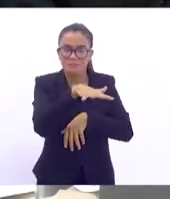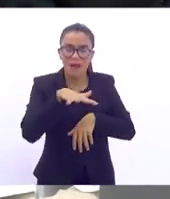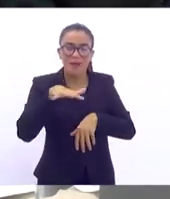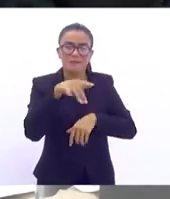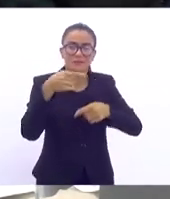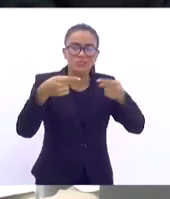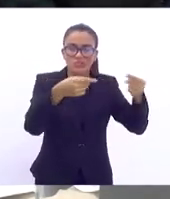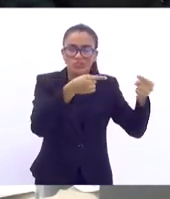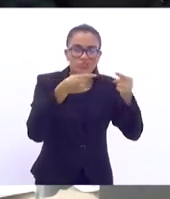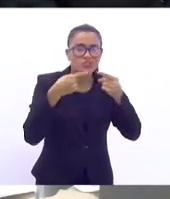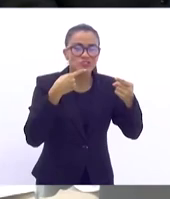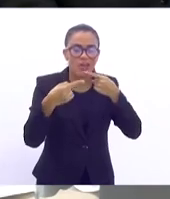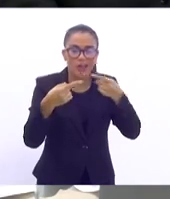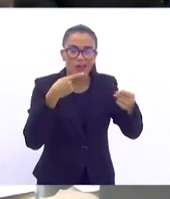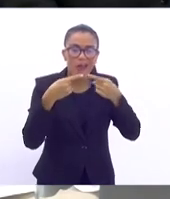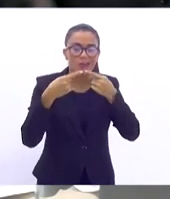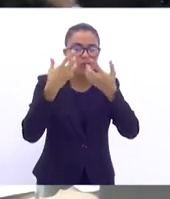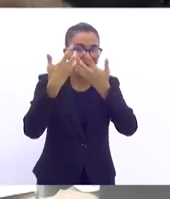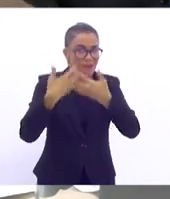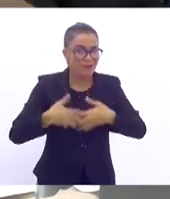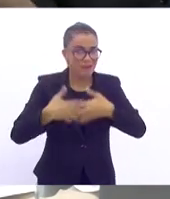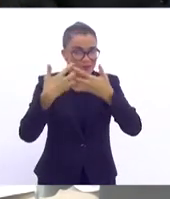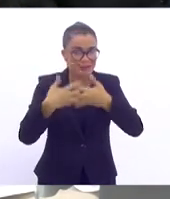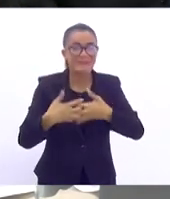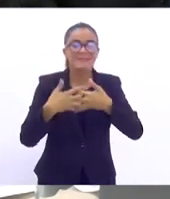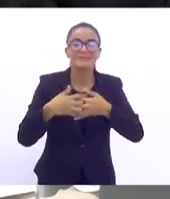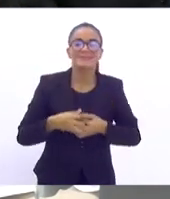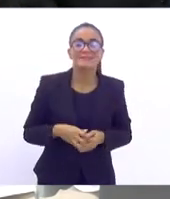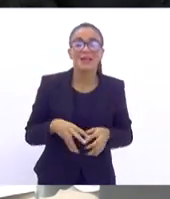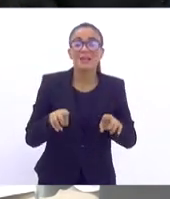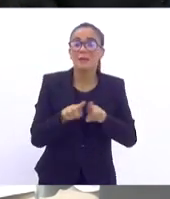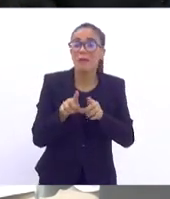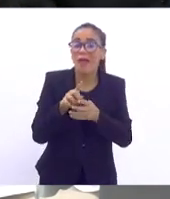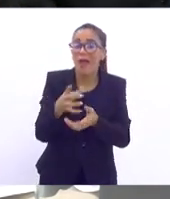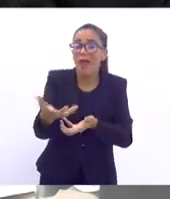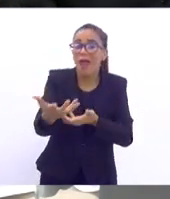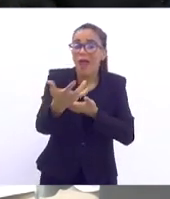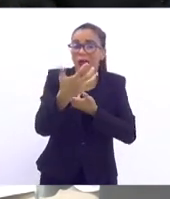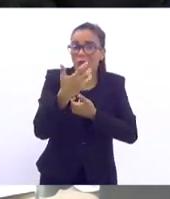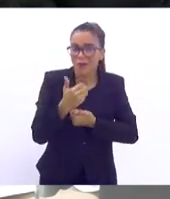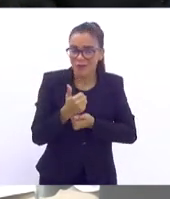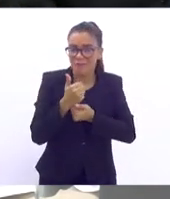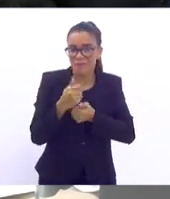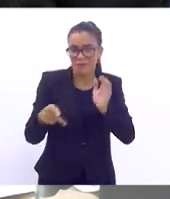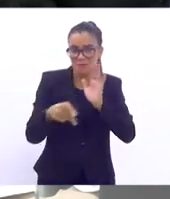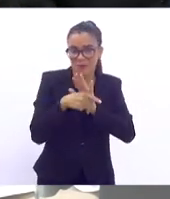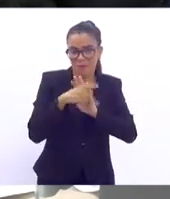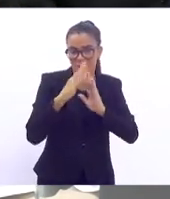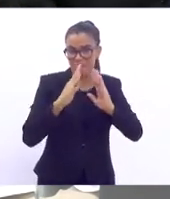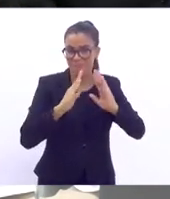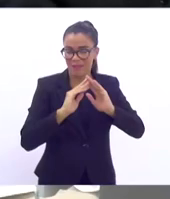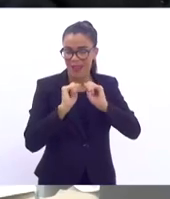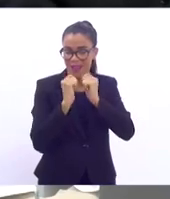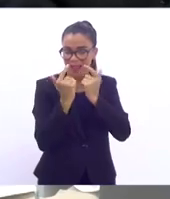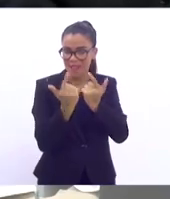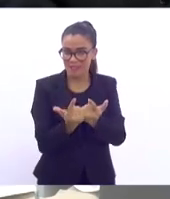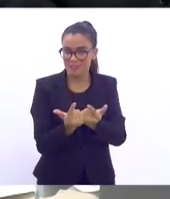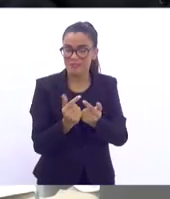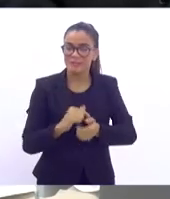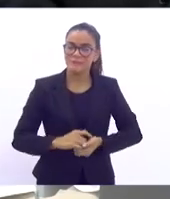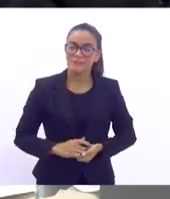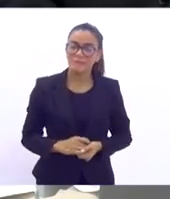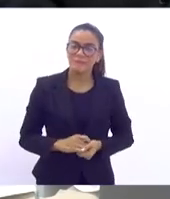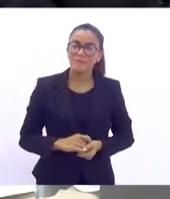reflexão de formulação e de acolhimento da casa ponto por isso que